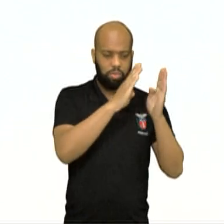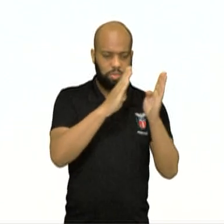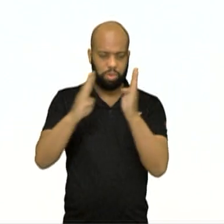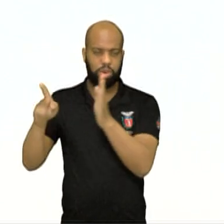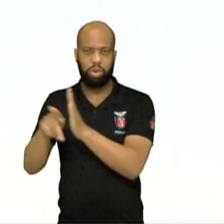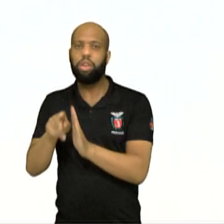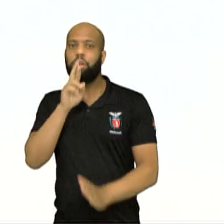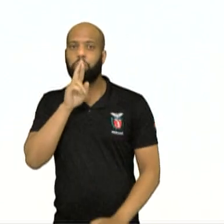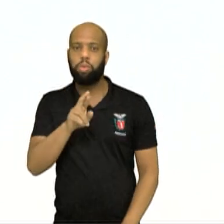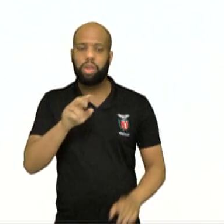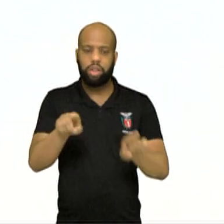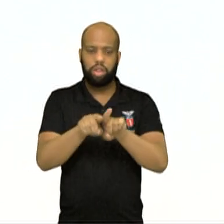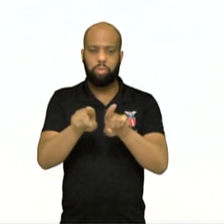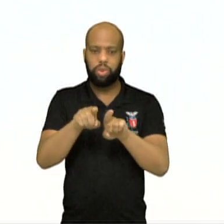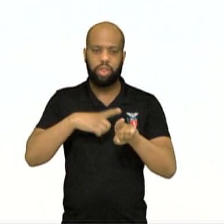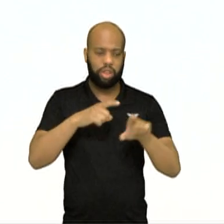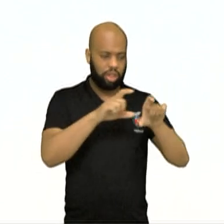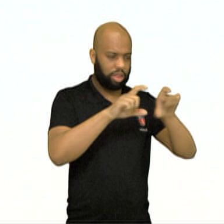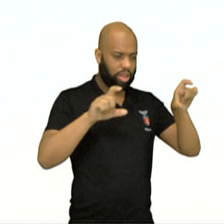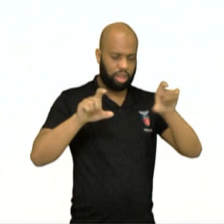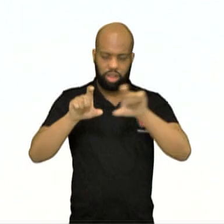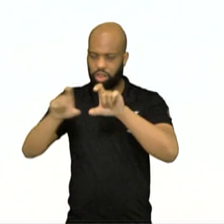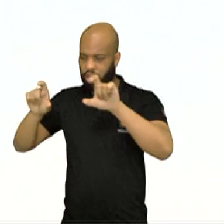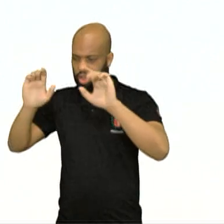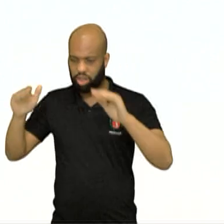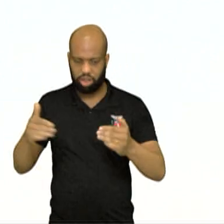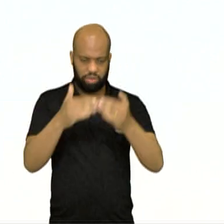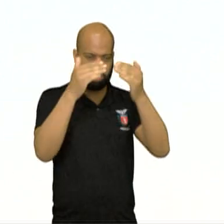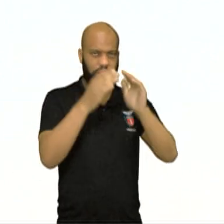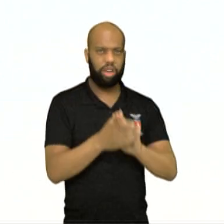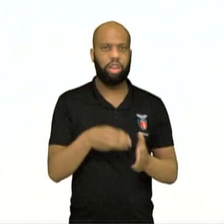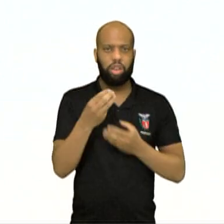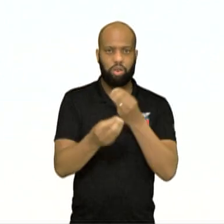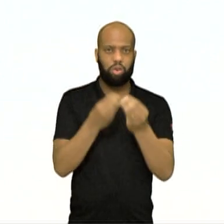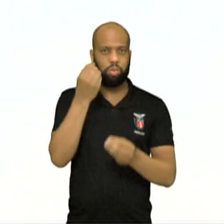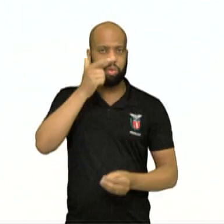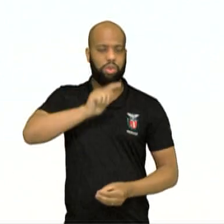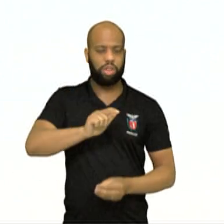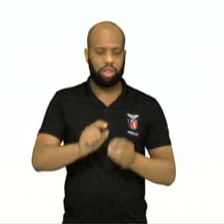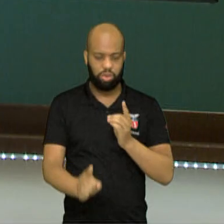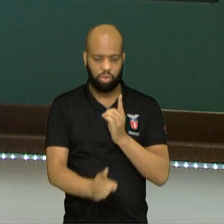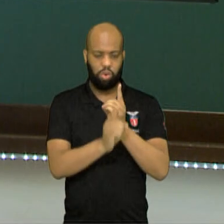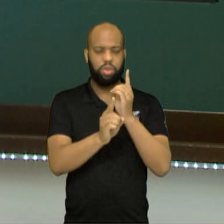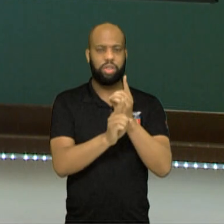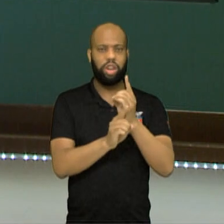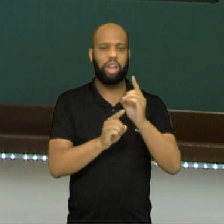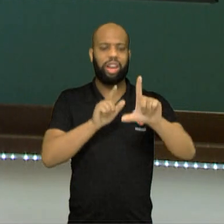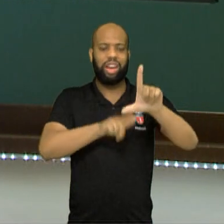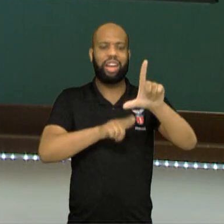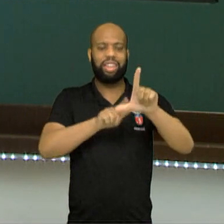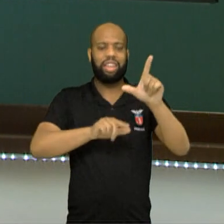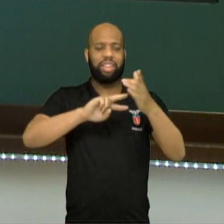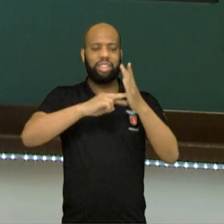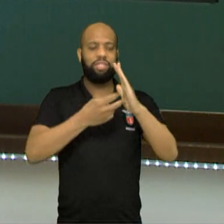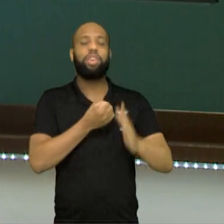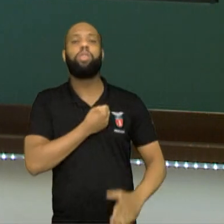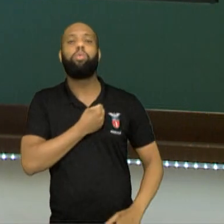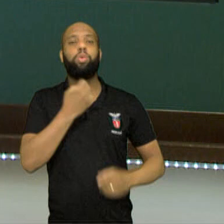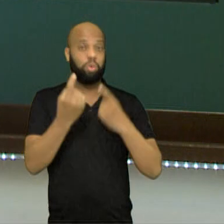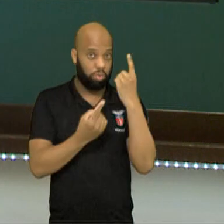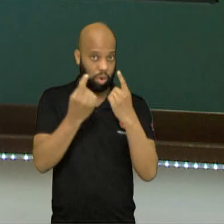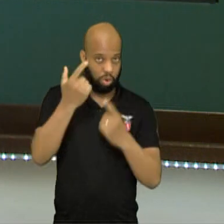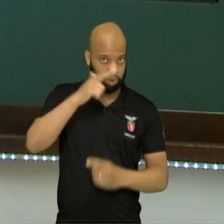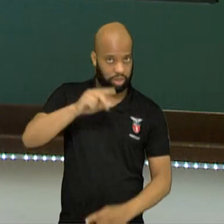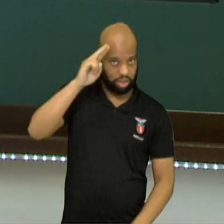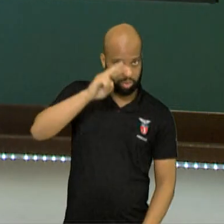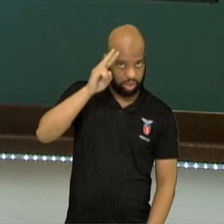princípio da equivalência? Como é que eu faço para encontrar o valor daquela variável, daquela letrinha?